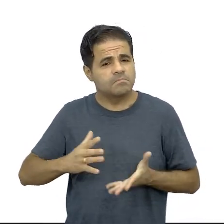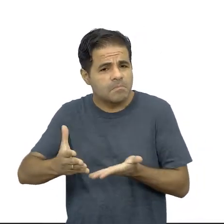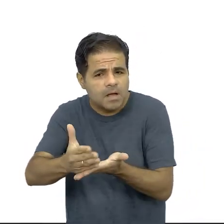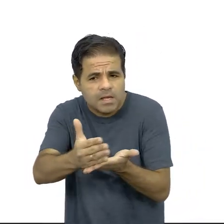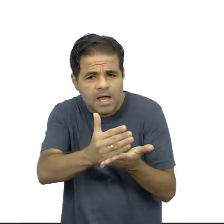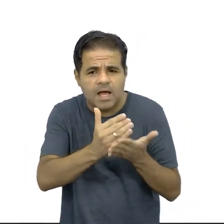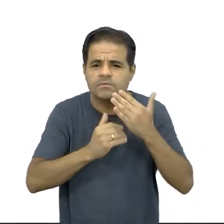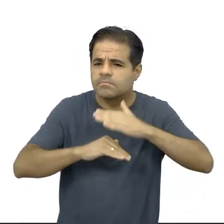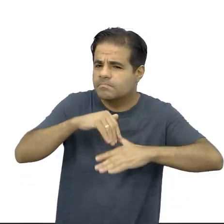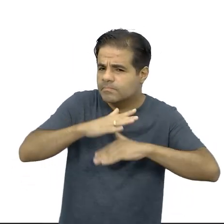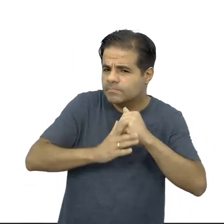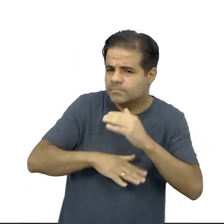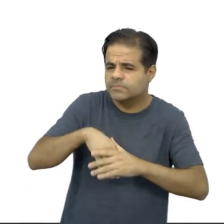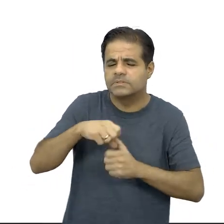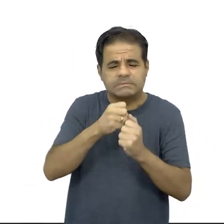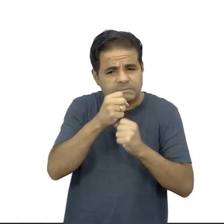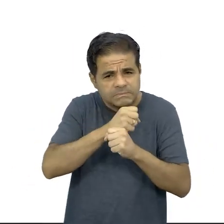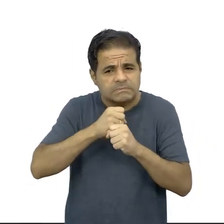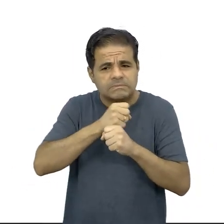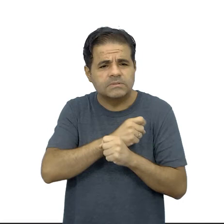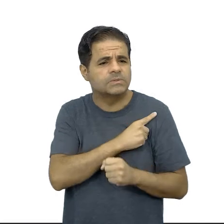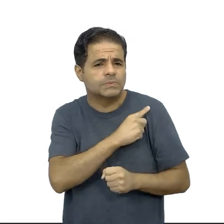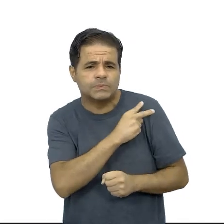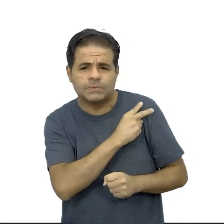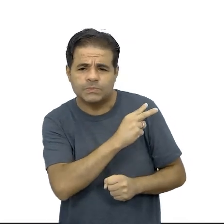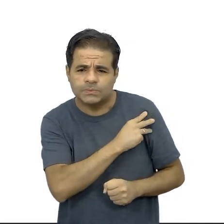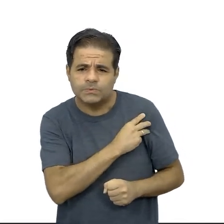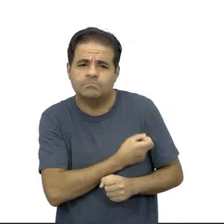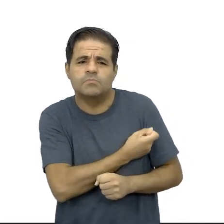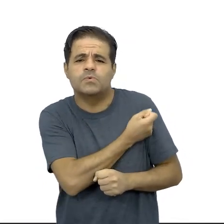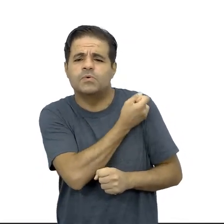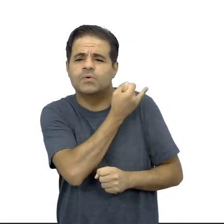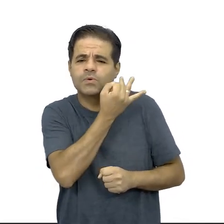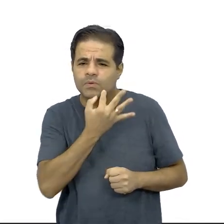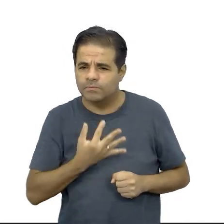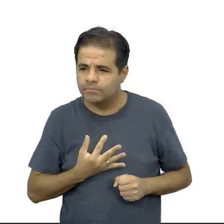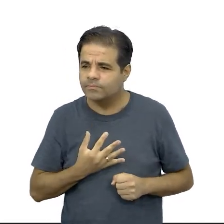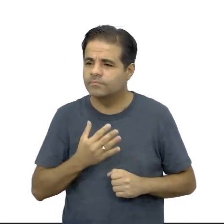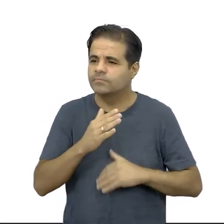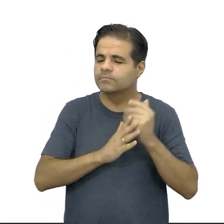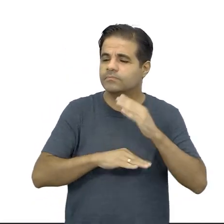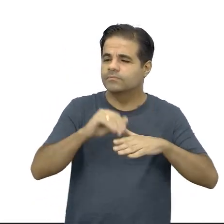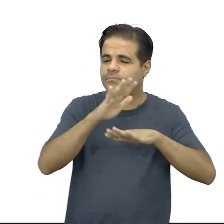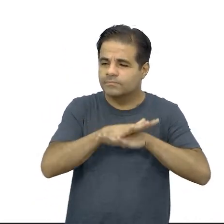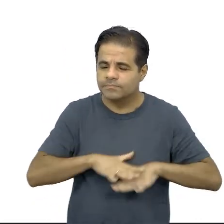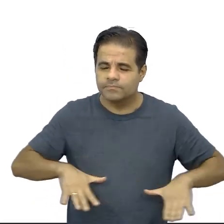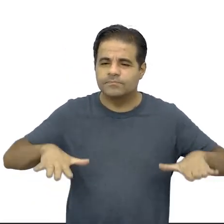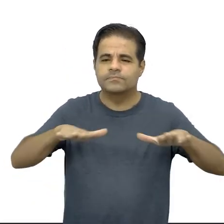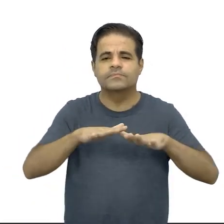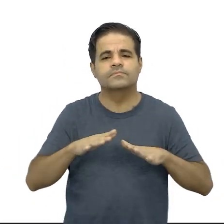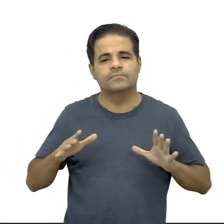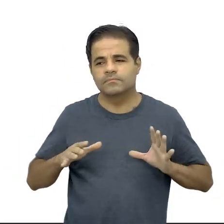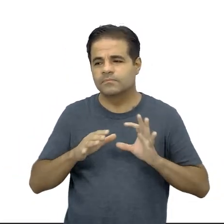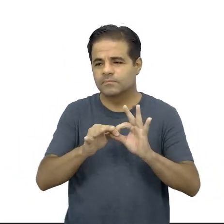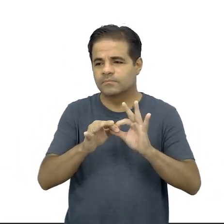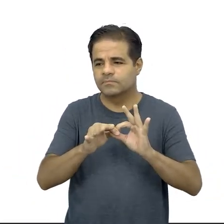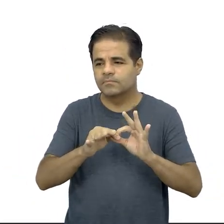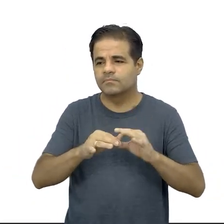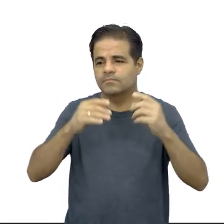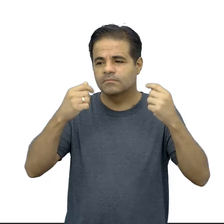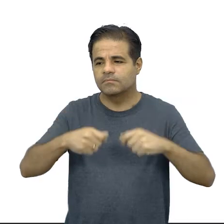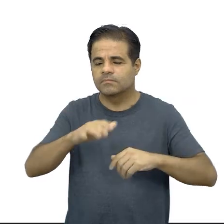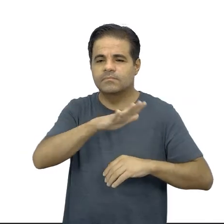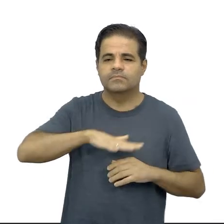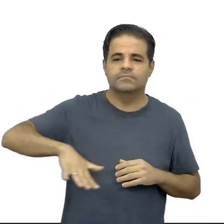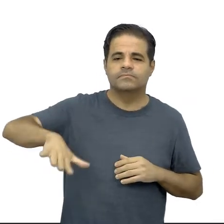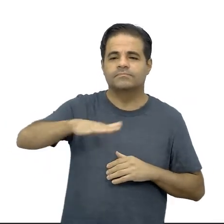apanhado de habilidades de anos séries anteriores que elas possuem uma ligação entre elas, vamos assim dizer.